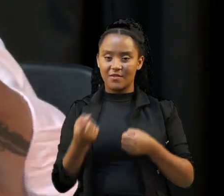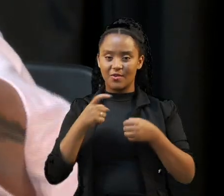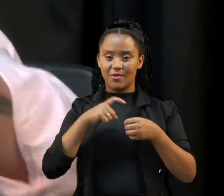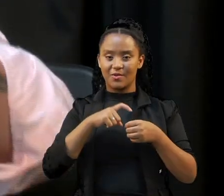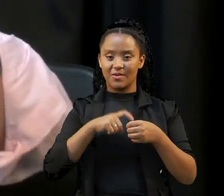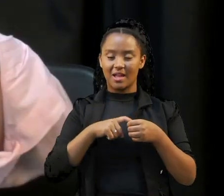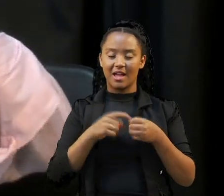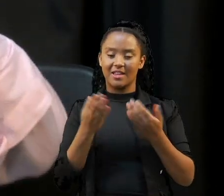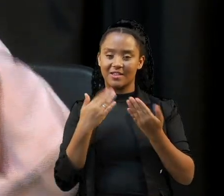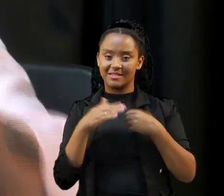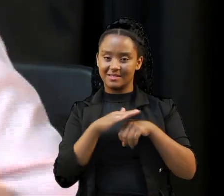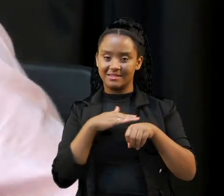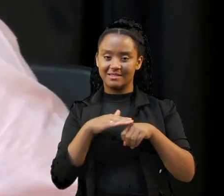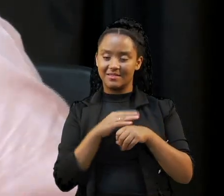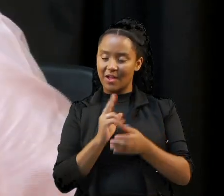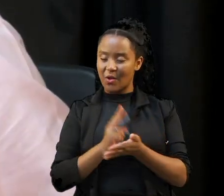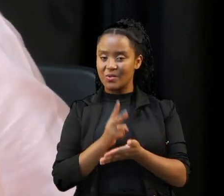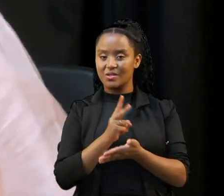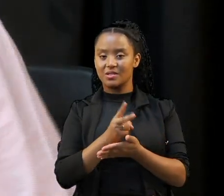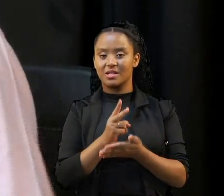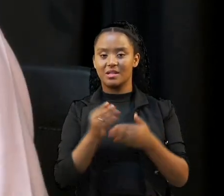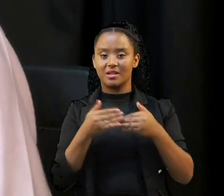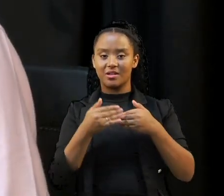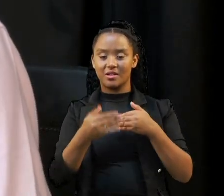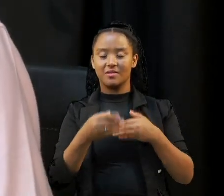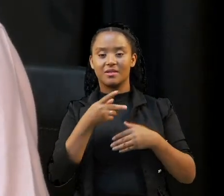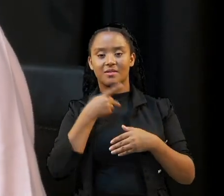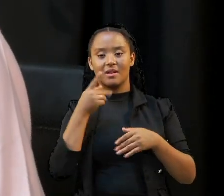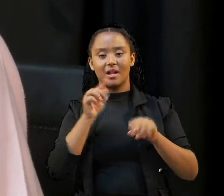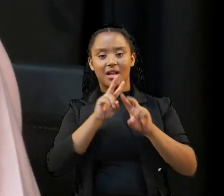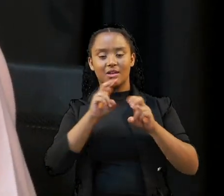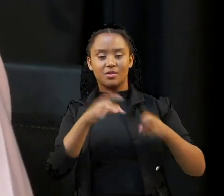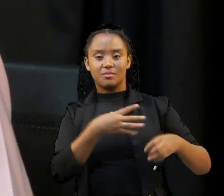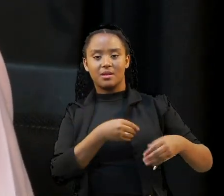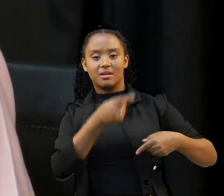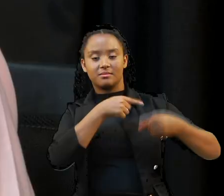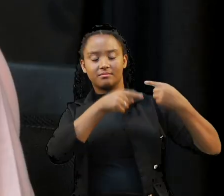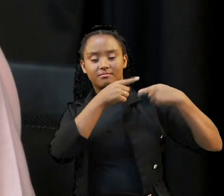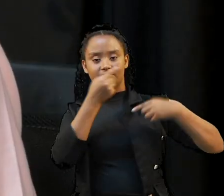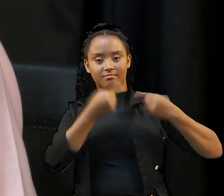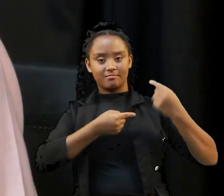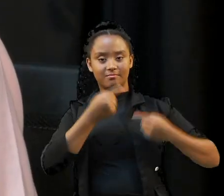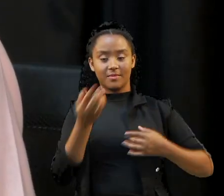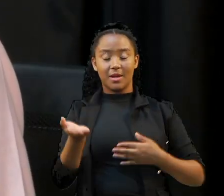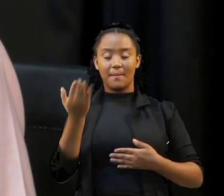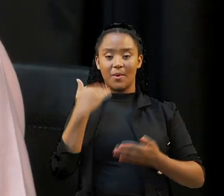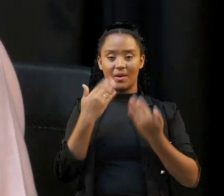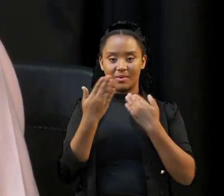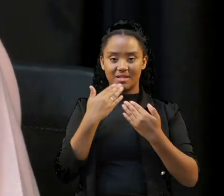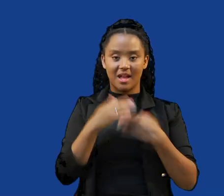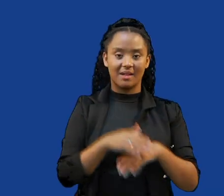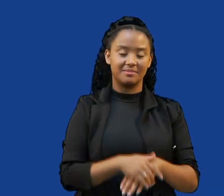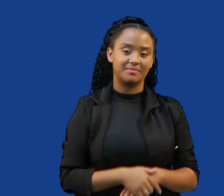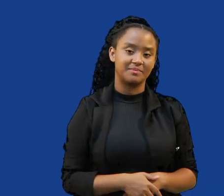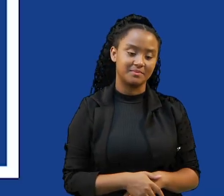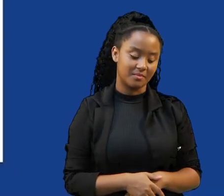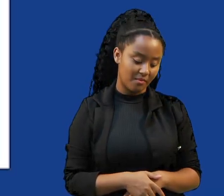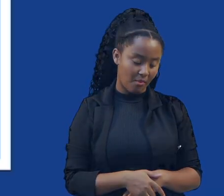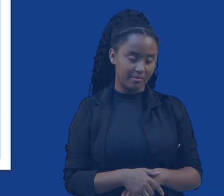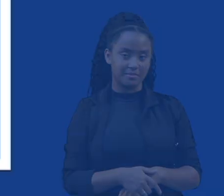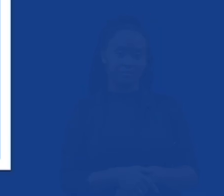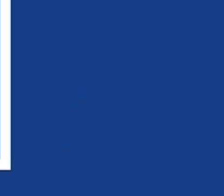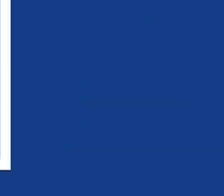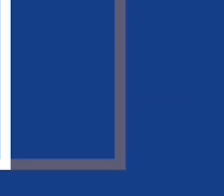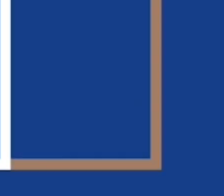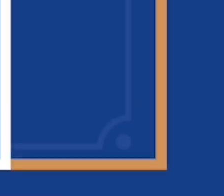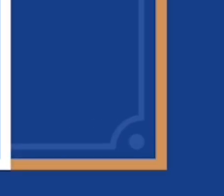vai produzindo aqui. Daqui a pouquinho a gente fala sobre ancestralidade e política. Bora prosear. Bora